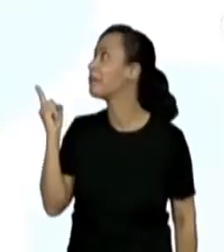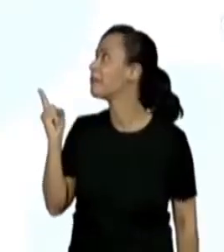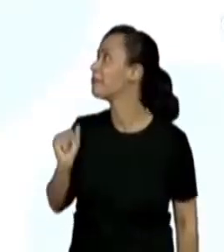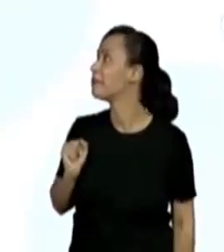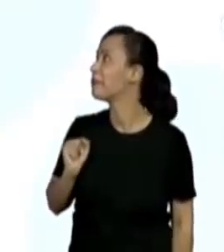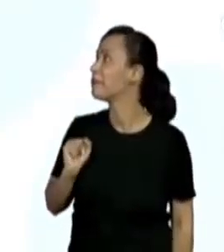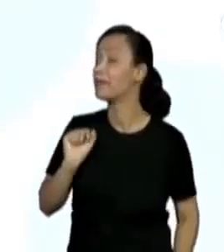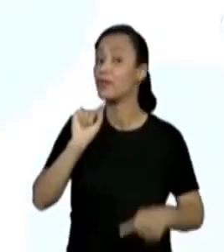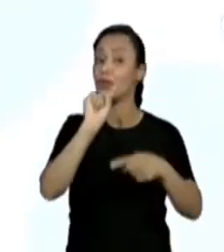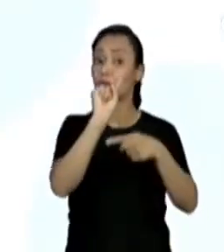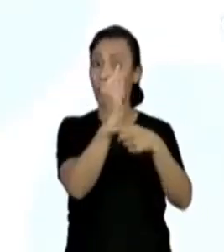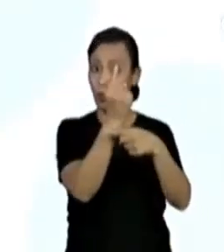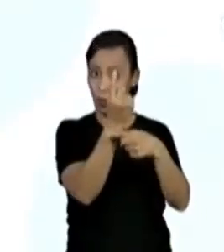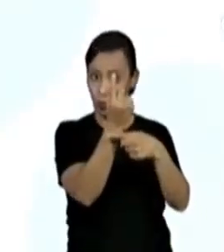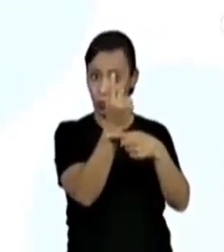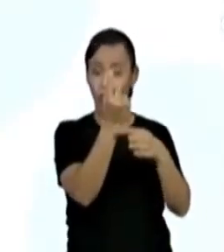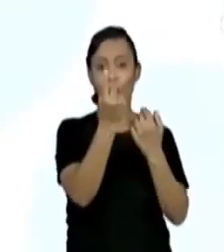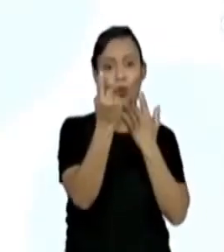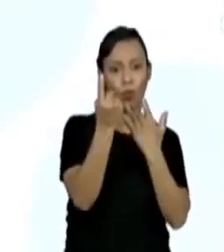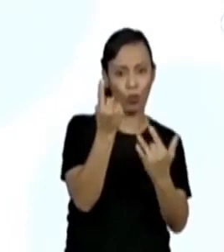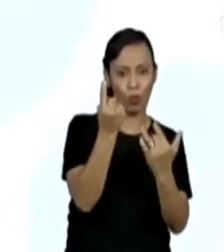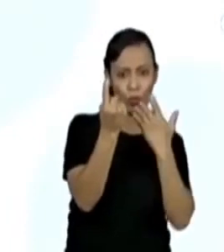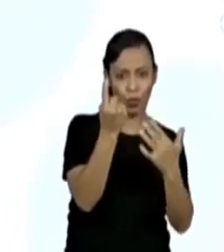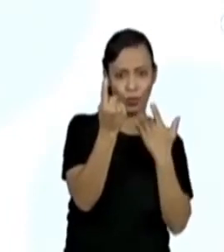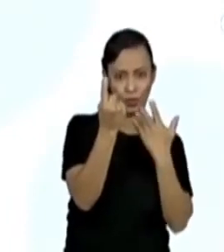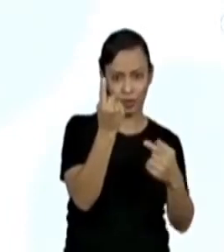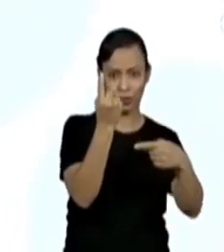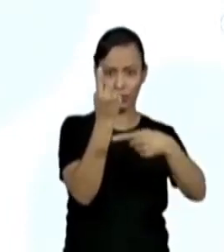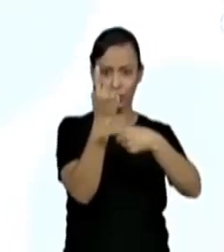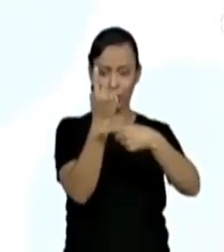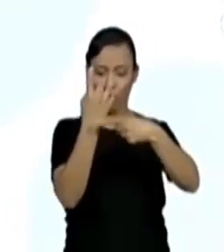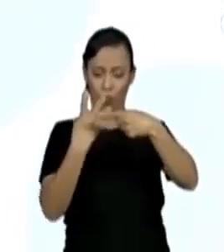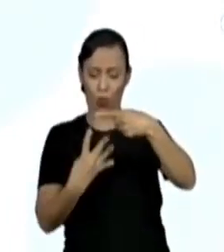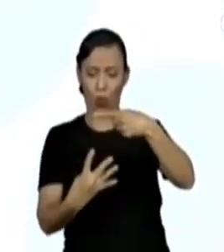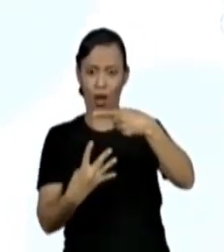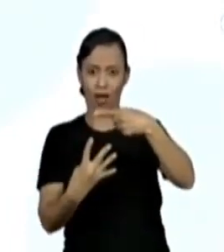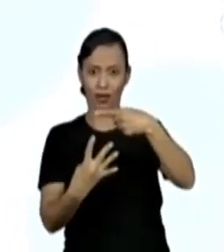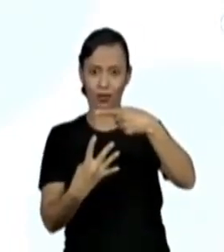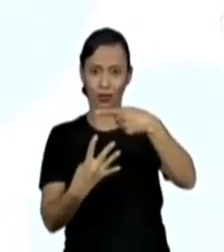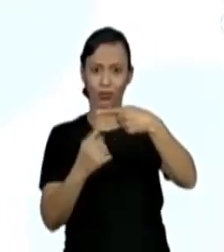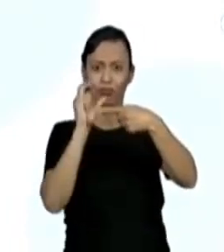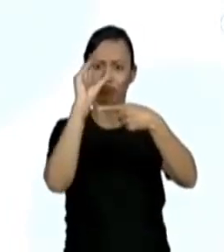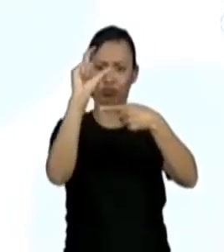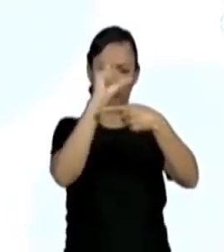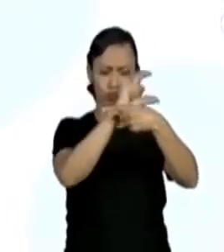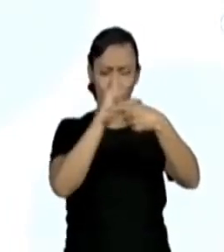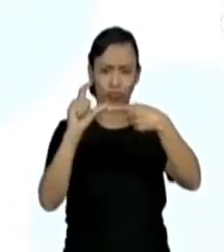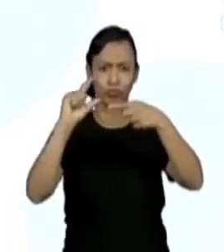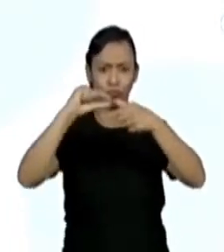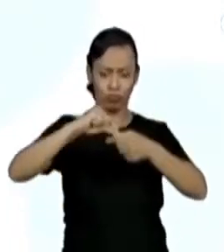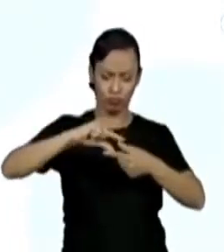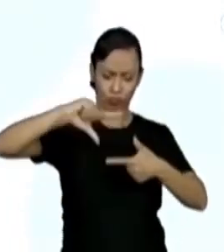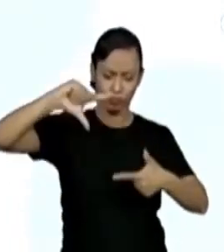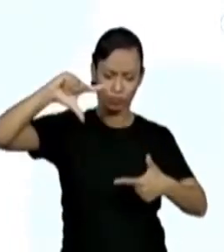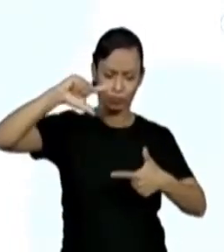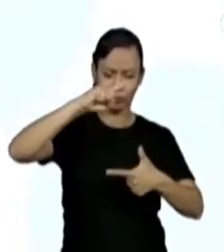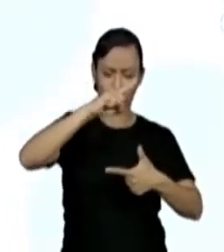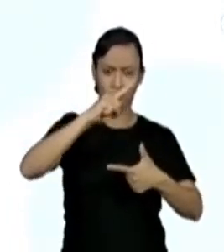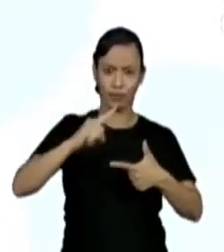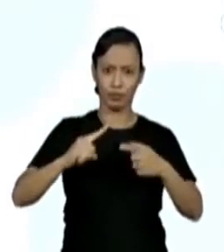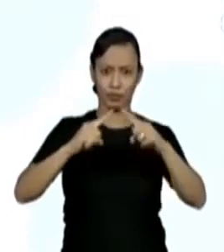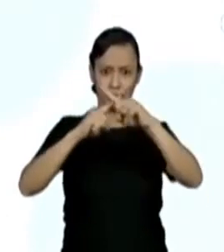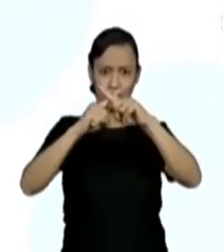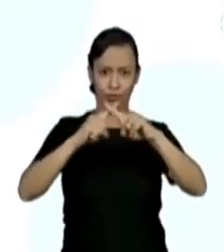é a quantidade de partes que a figura inteira foi dividida me digam se eu pintei corretamente